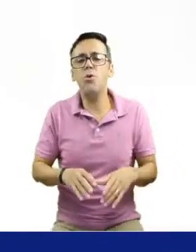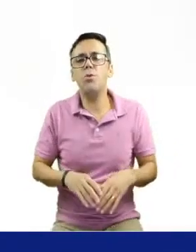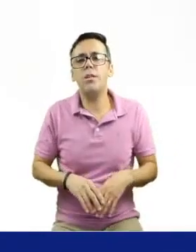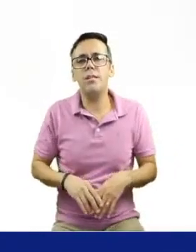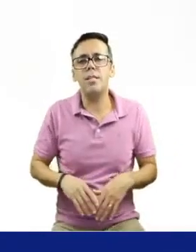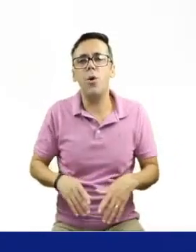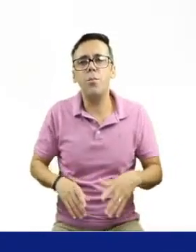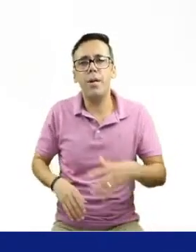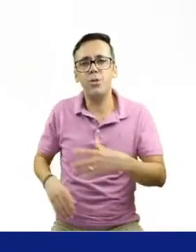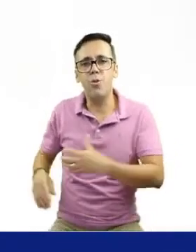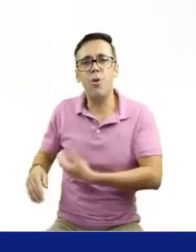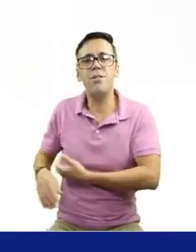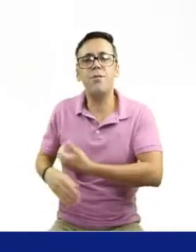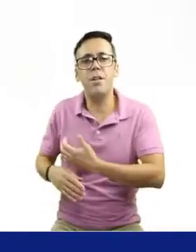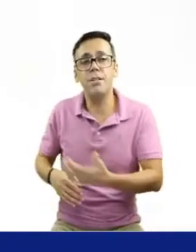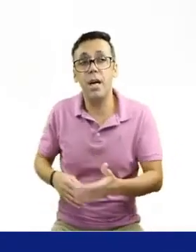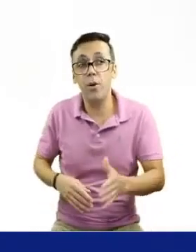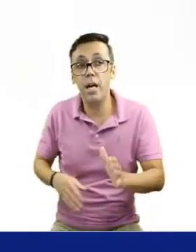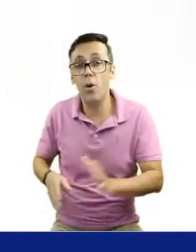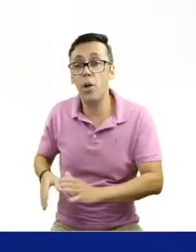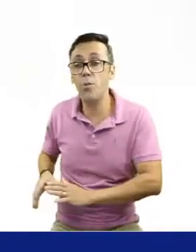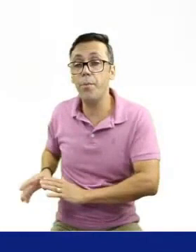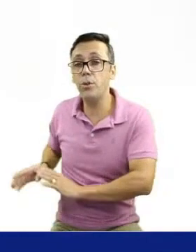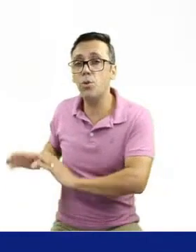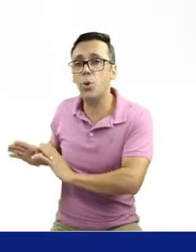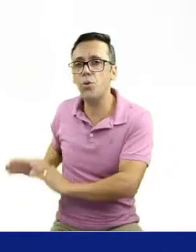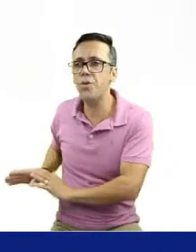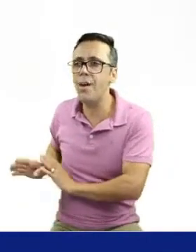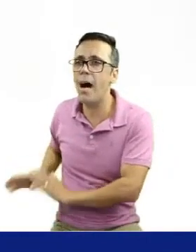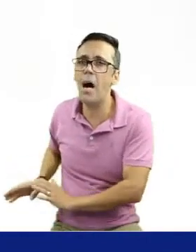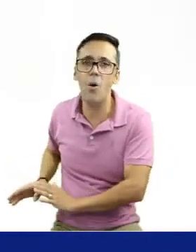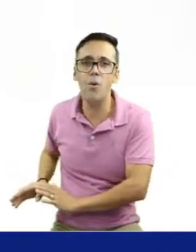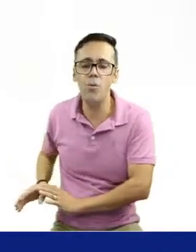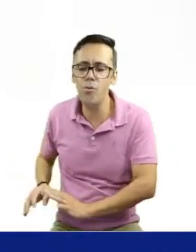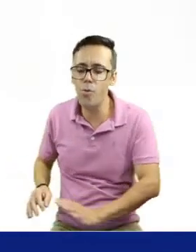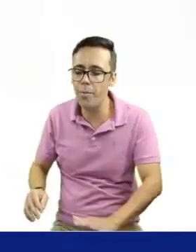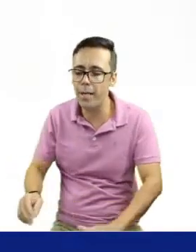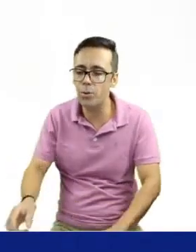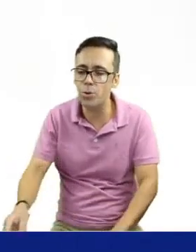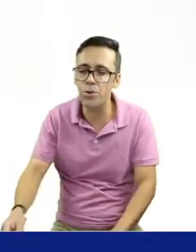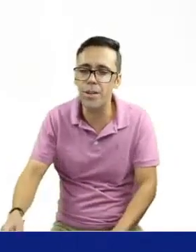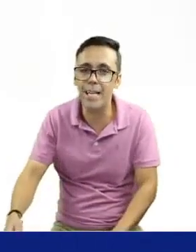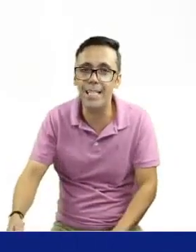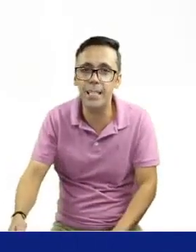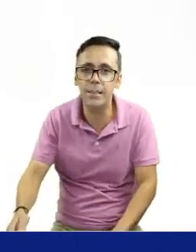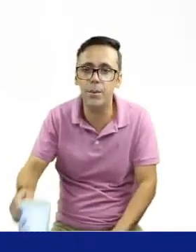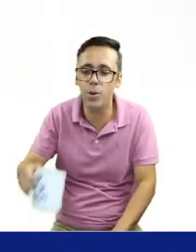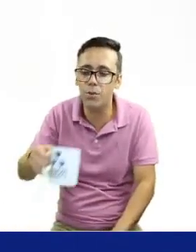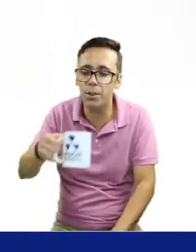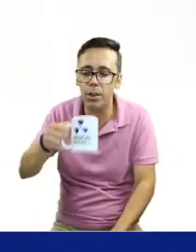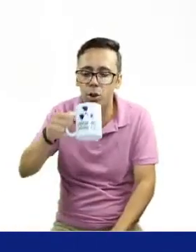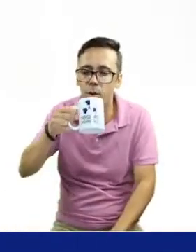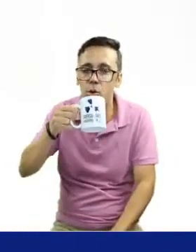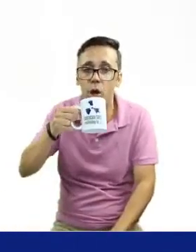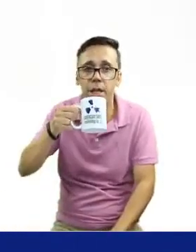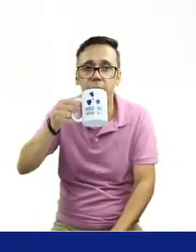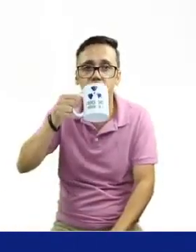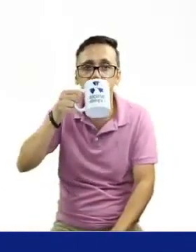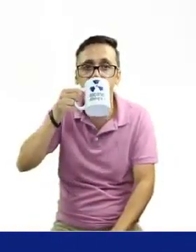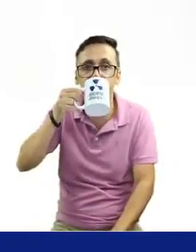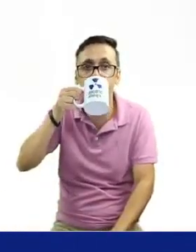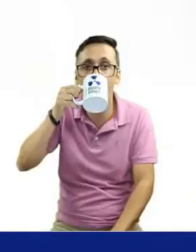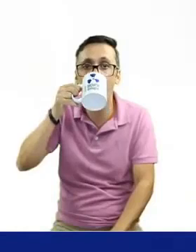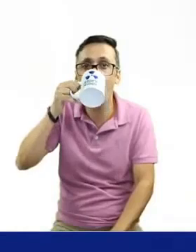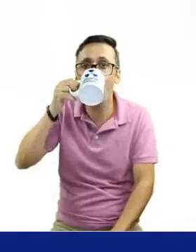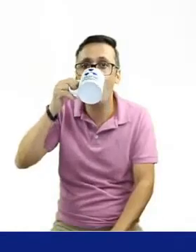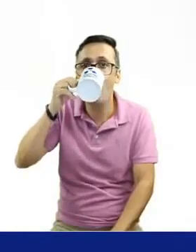não deu muita atenção para as coisas que eu falei até agora agora é o momento crucial o momento cruciales imo que eu vou até tomar um